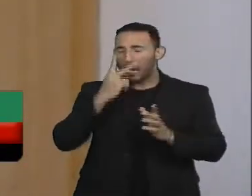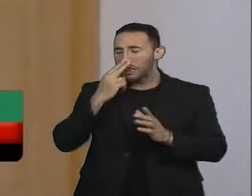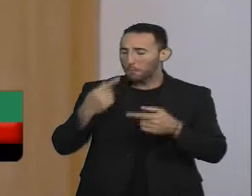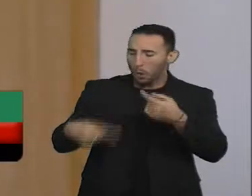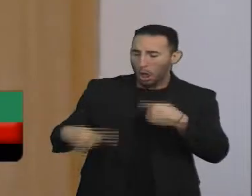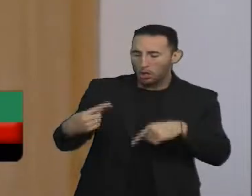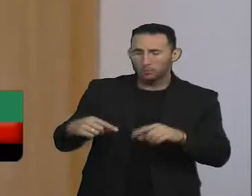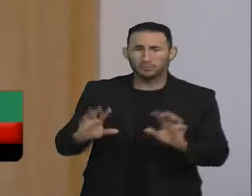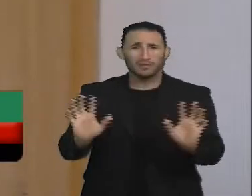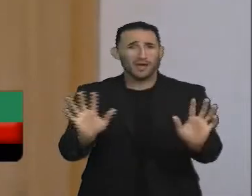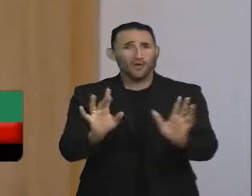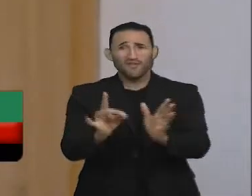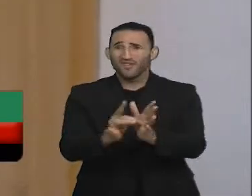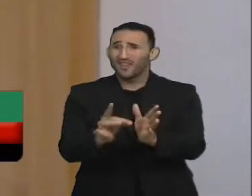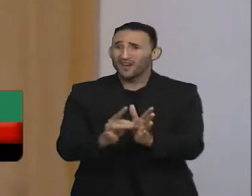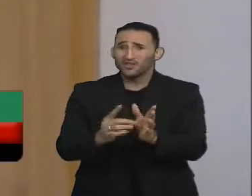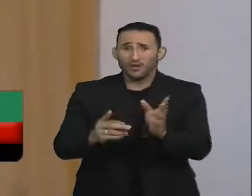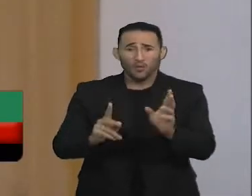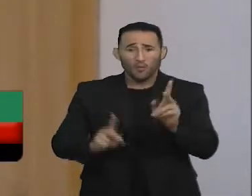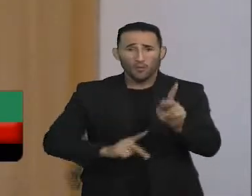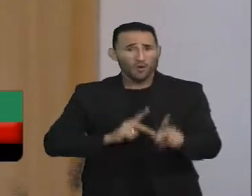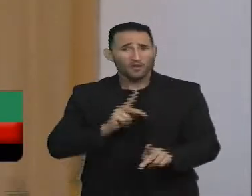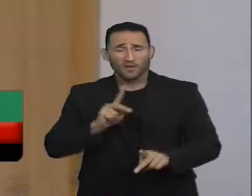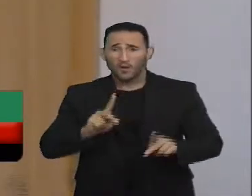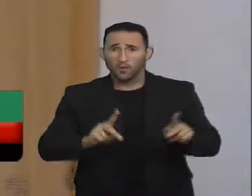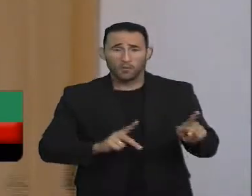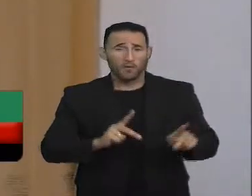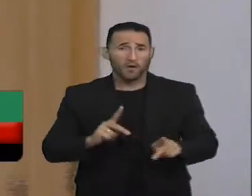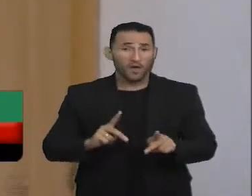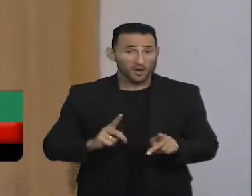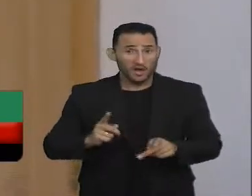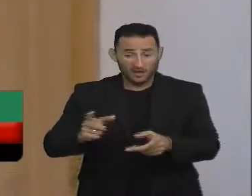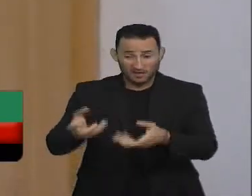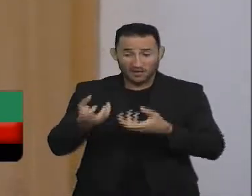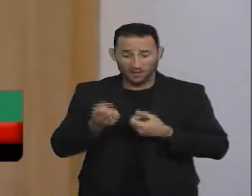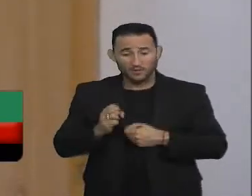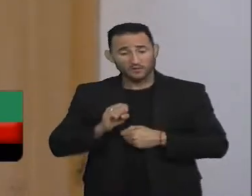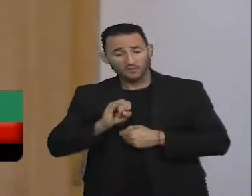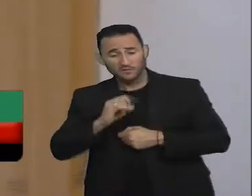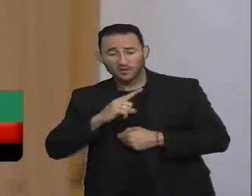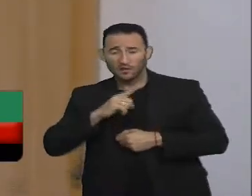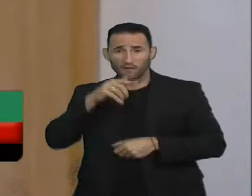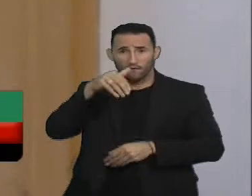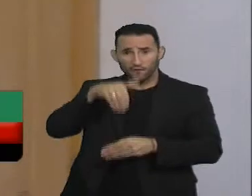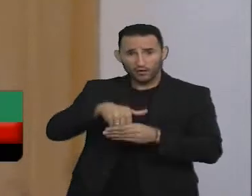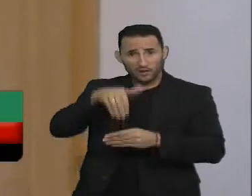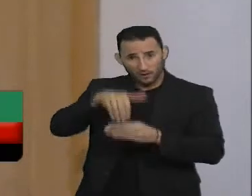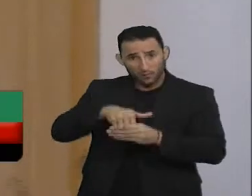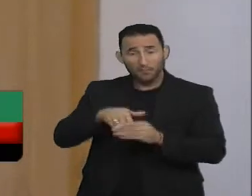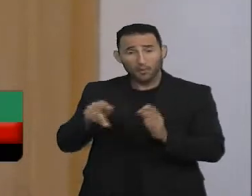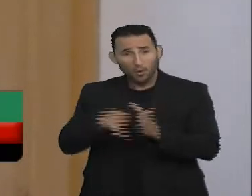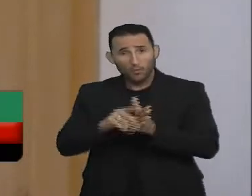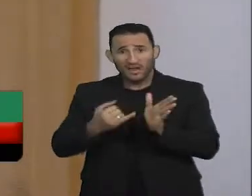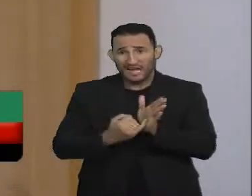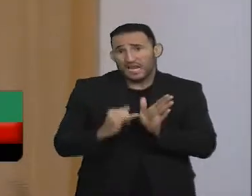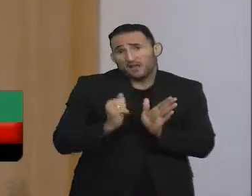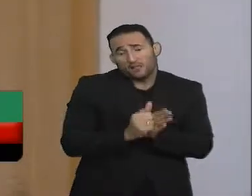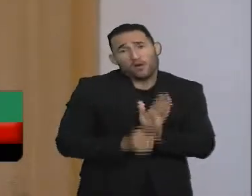que é real. O município só recebe de acordo com seus eleitores. Então, a gente tem que saber disso daí, dos cadastrados.